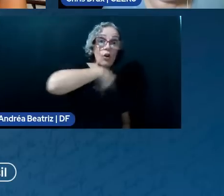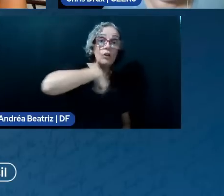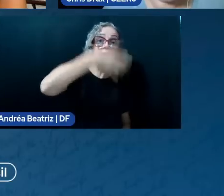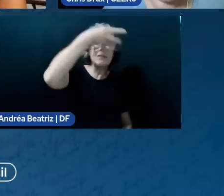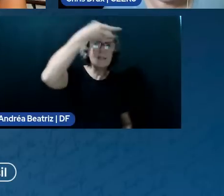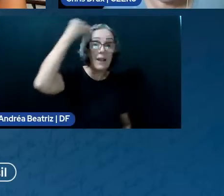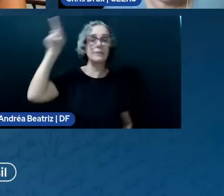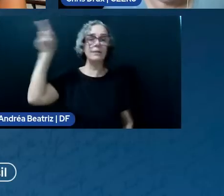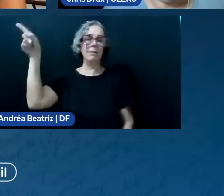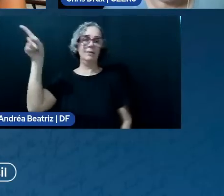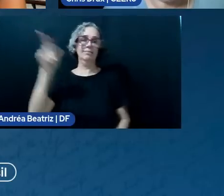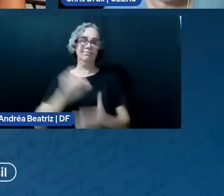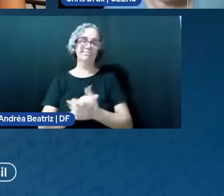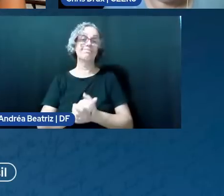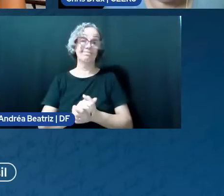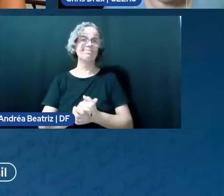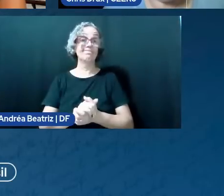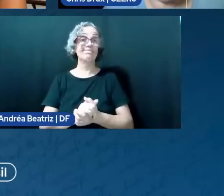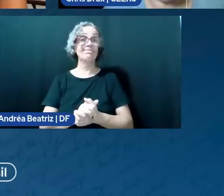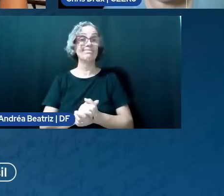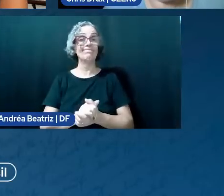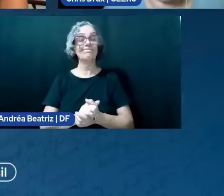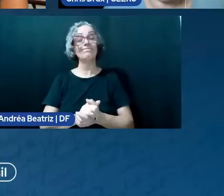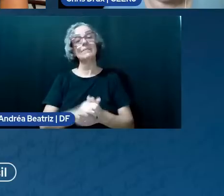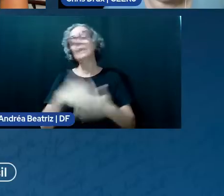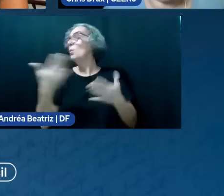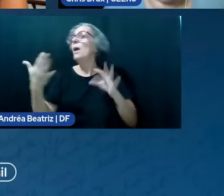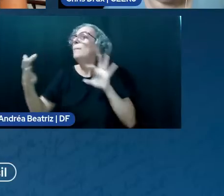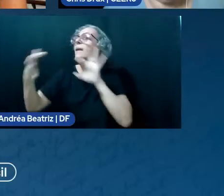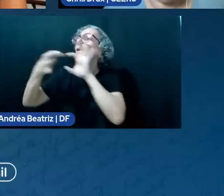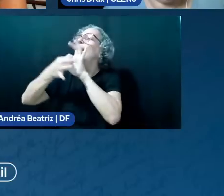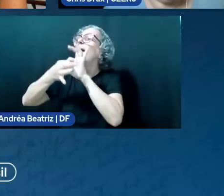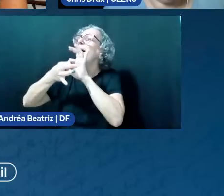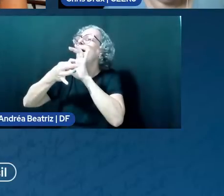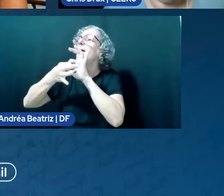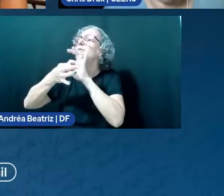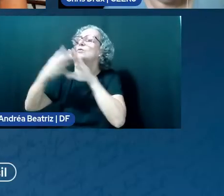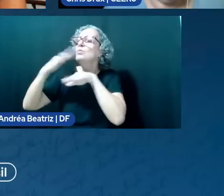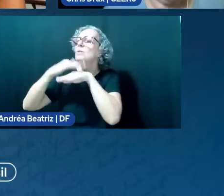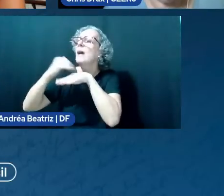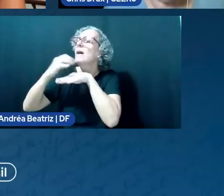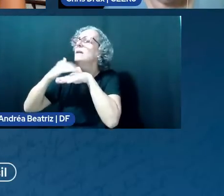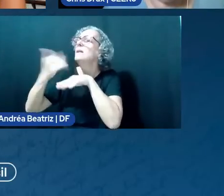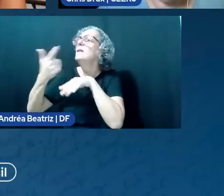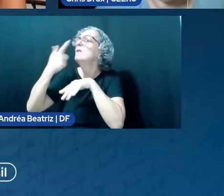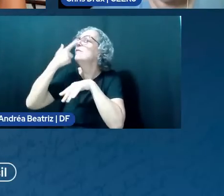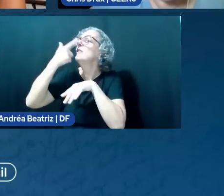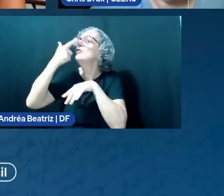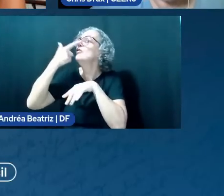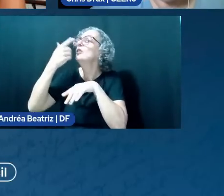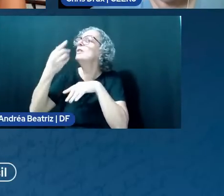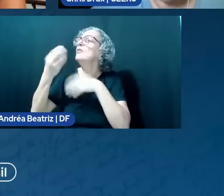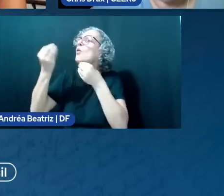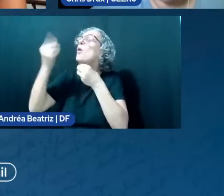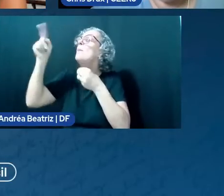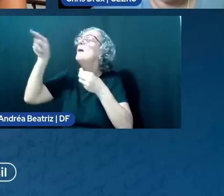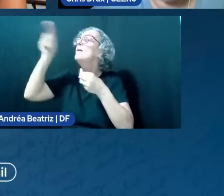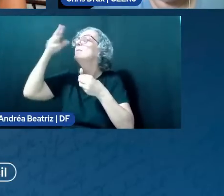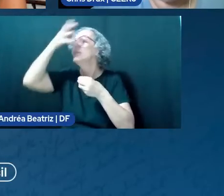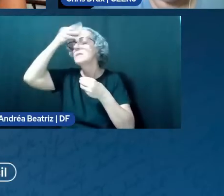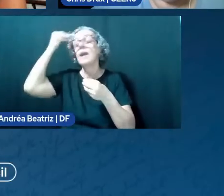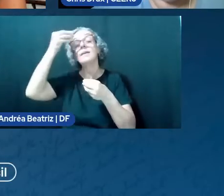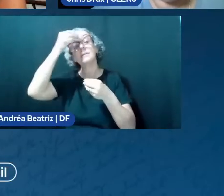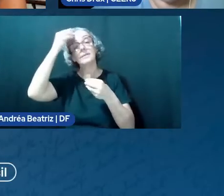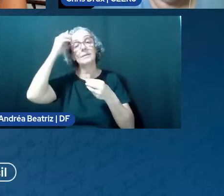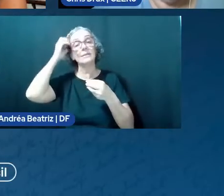são os tipos de laços afetivos que são esses que a gente esquece, né? Então, são aqueles laços,